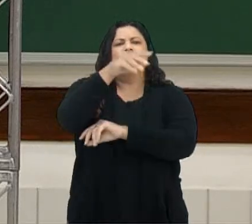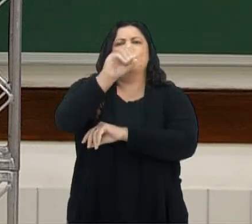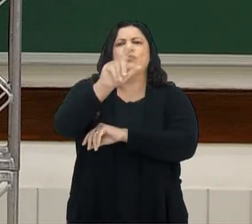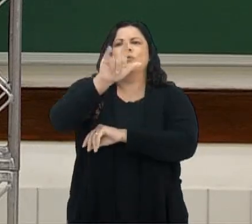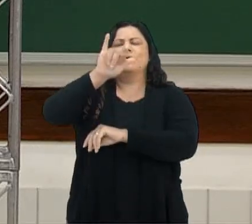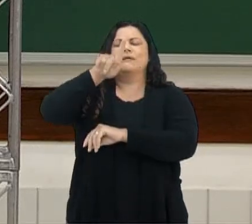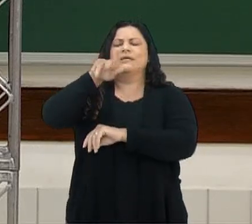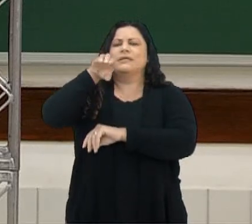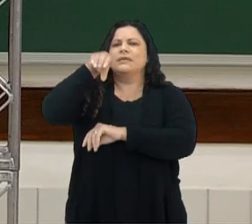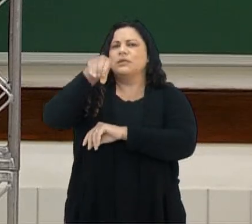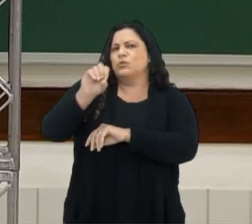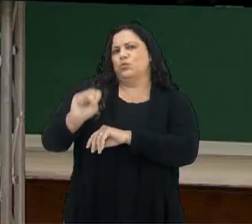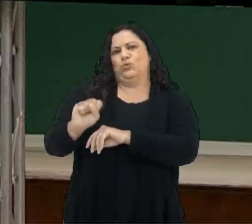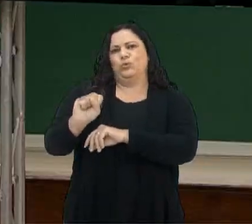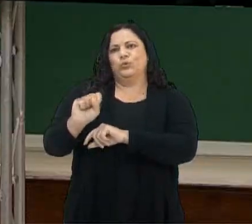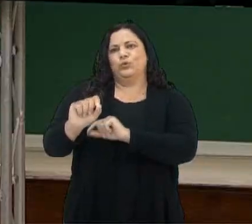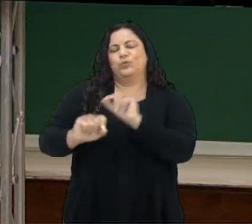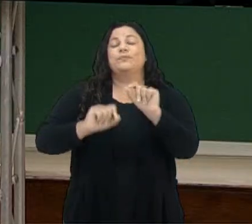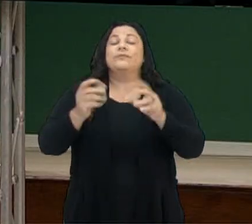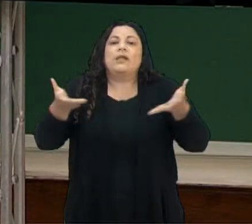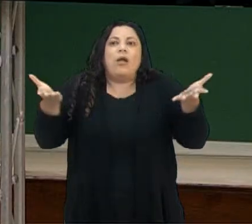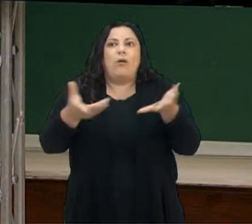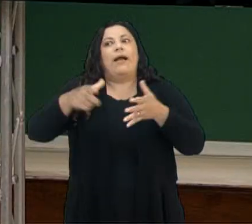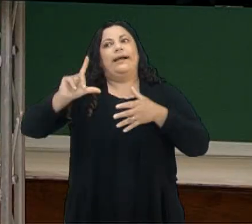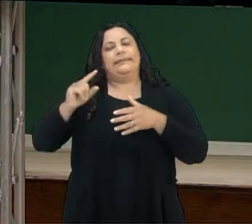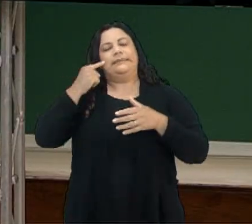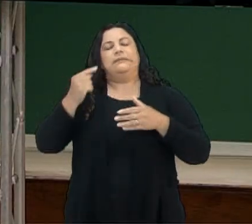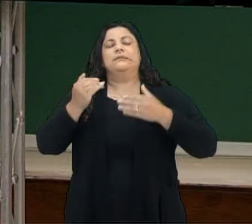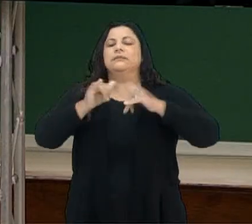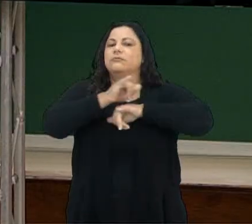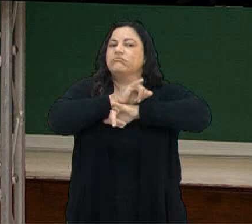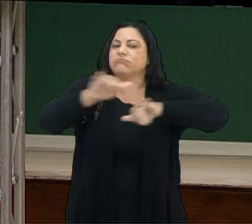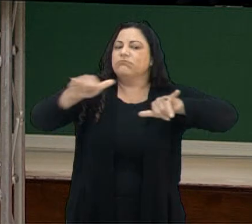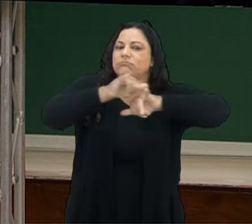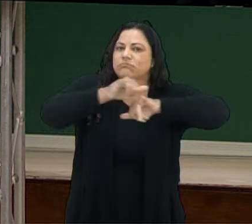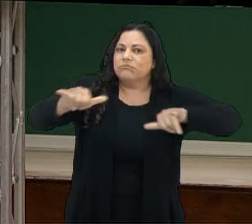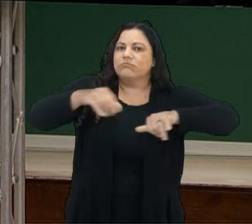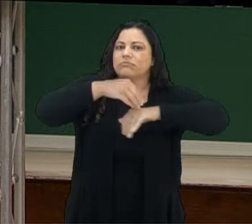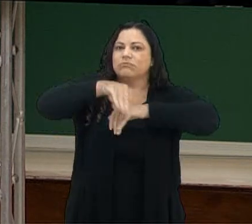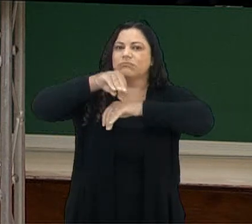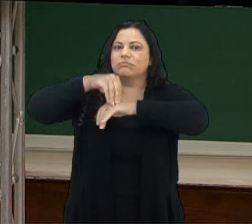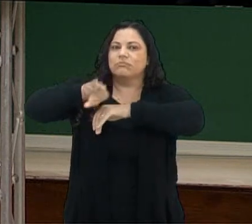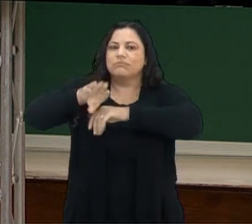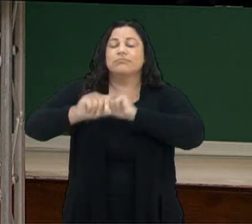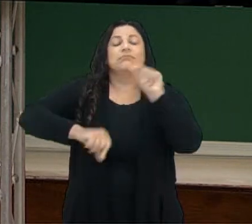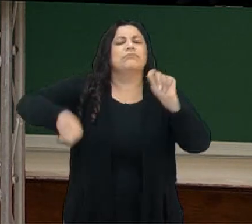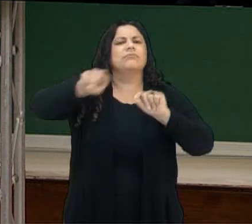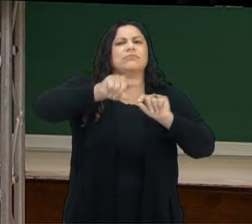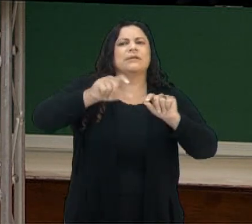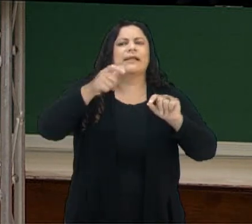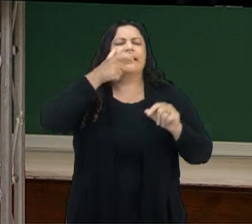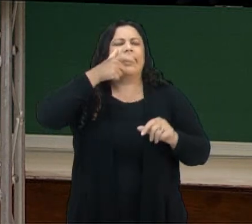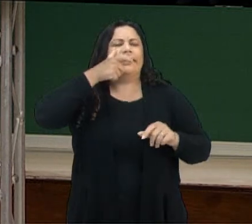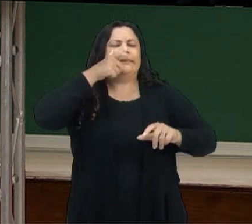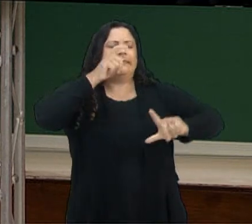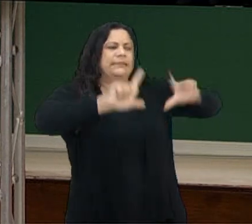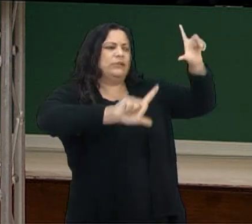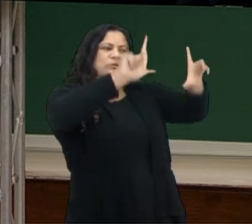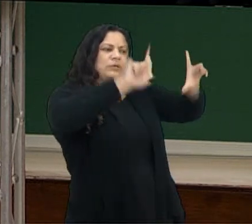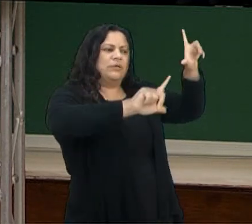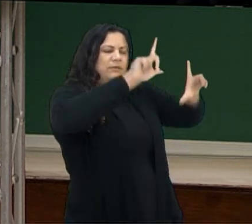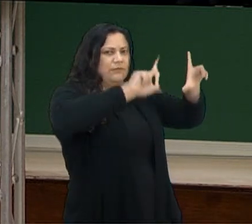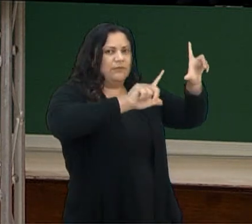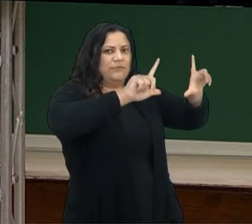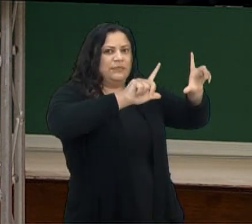eu tenho um recadinho para você que está assistindo essa aula apenas pela televisão, certo? E não tem acesso ao Classroom,